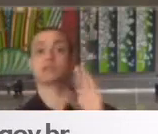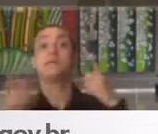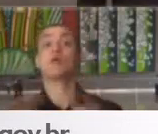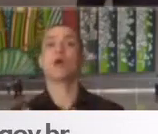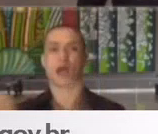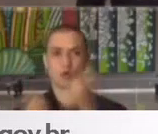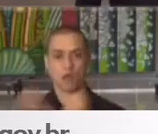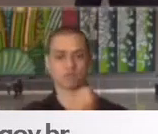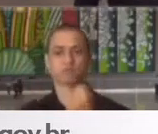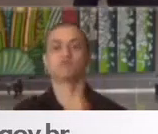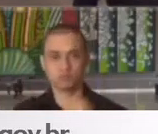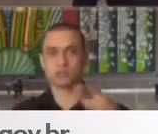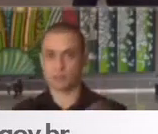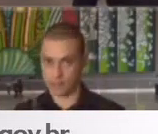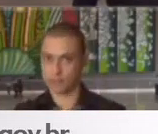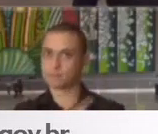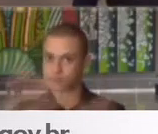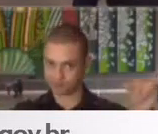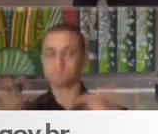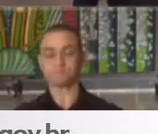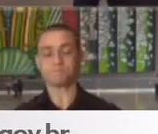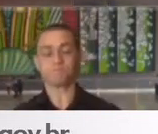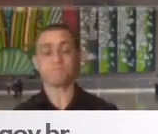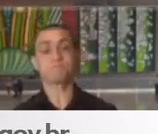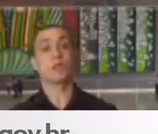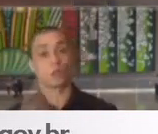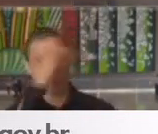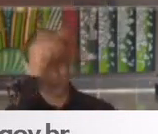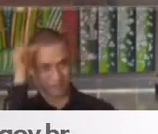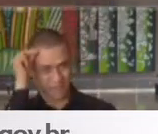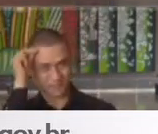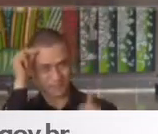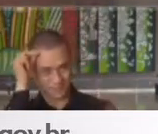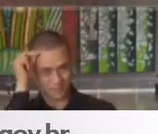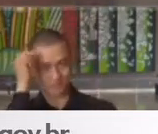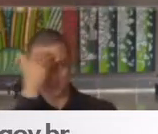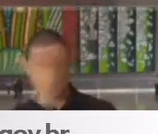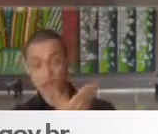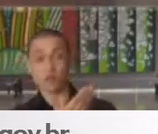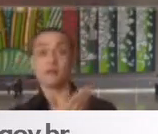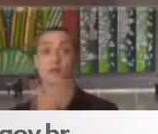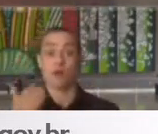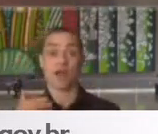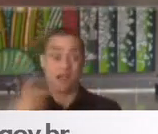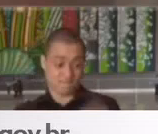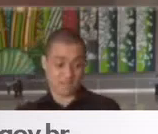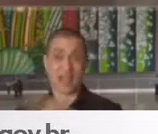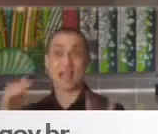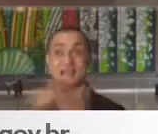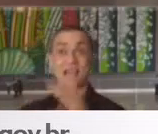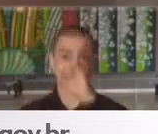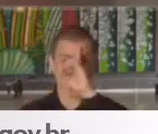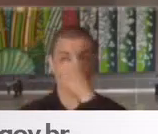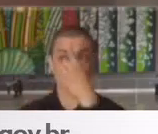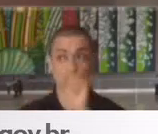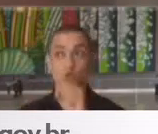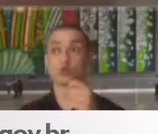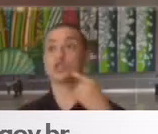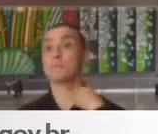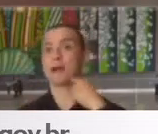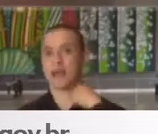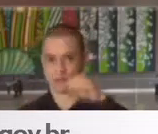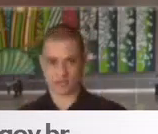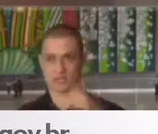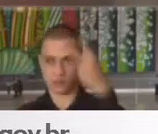obrigado. Obrigado, prefeito Bruno Covas. Lembrando que a vacinação vai até o dia 18 de maio em todo o estado de São Paulo, podendo, como disse o